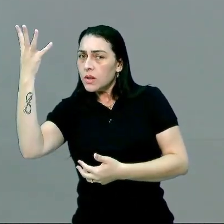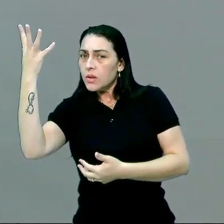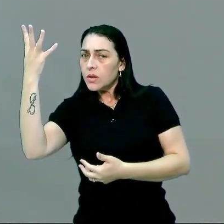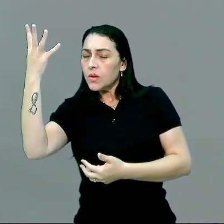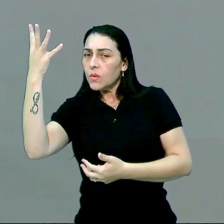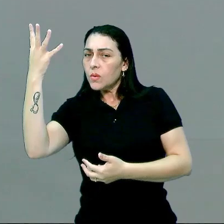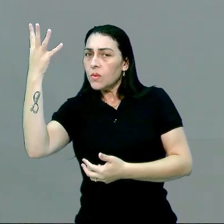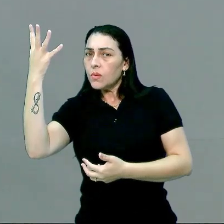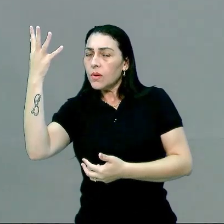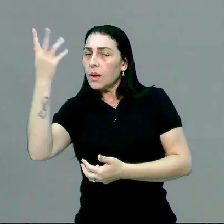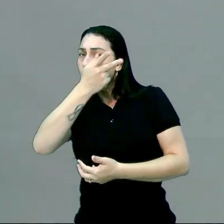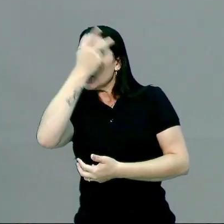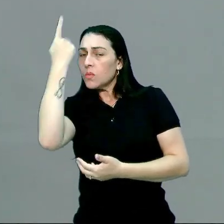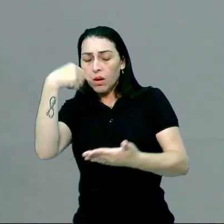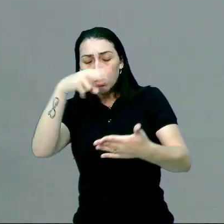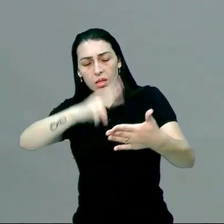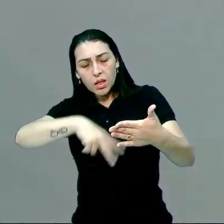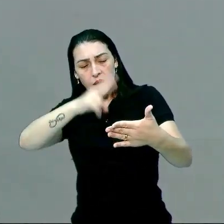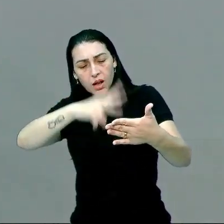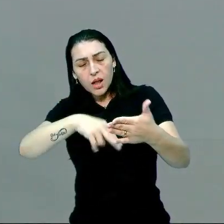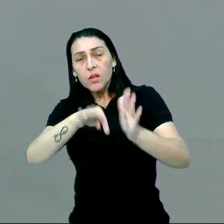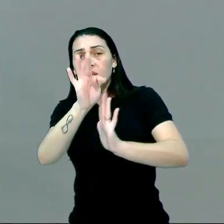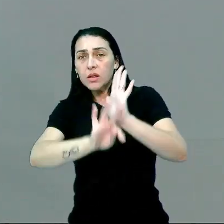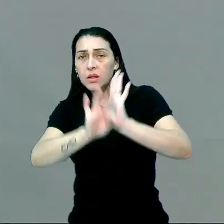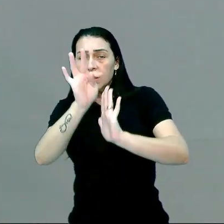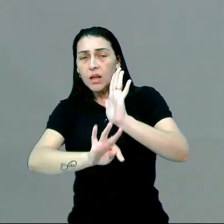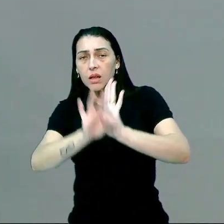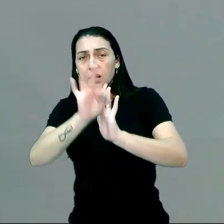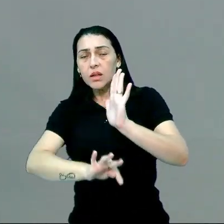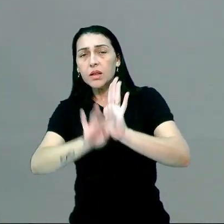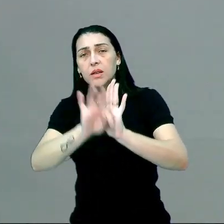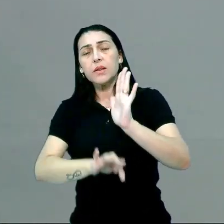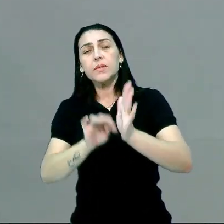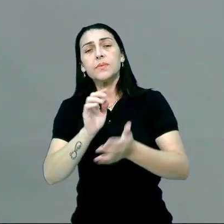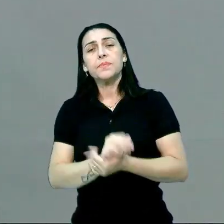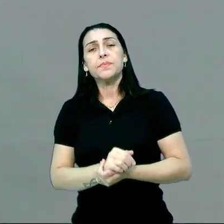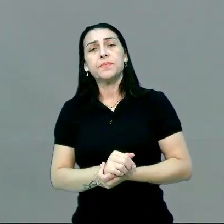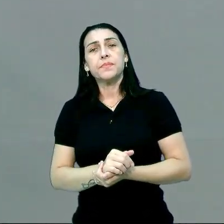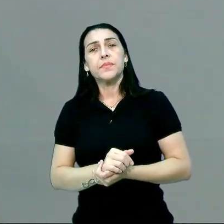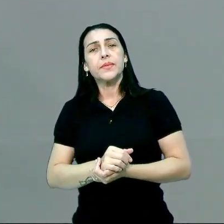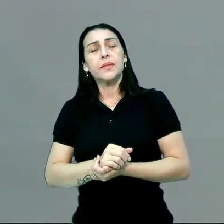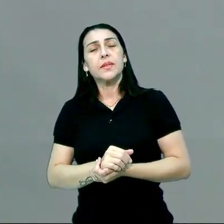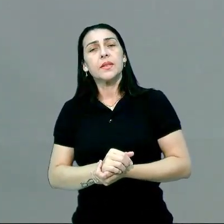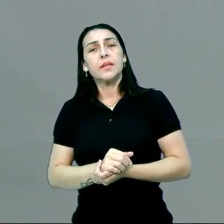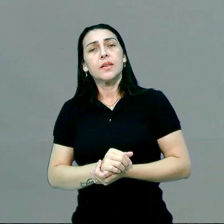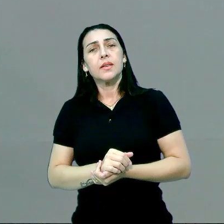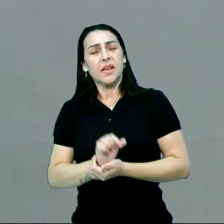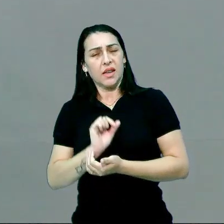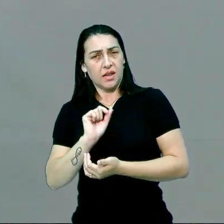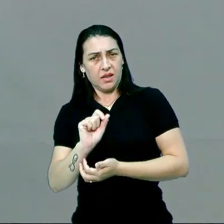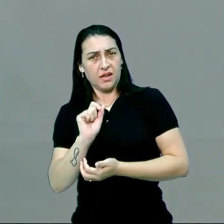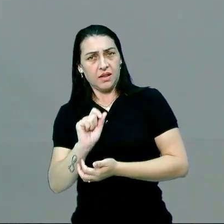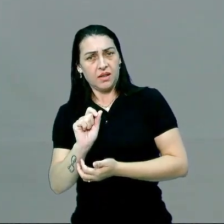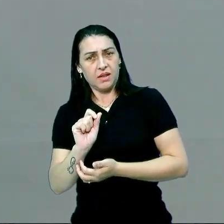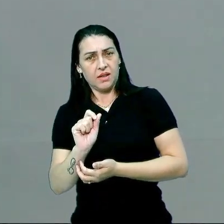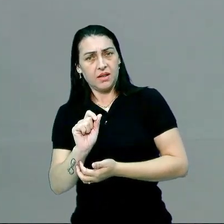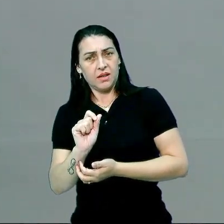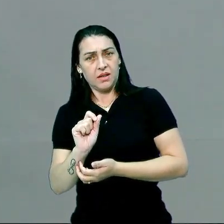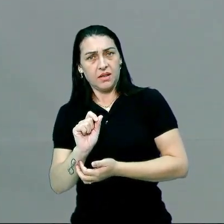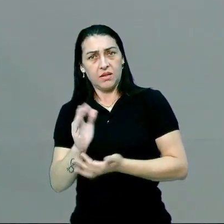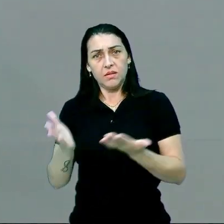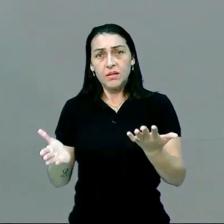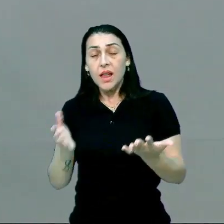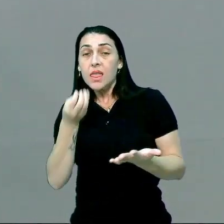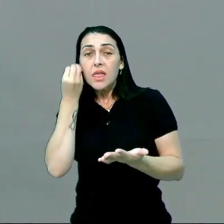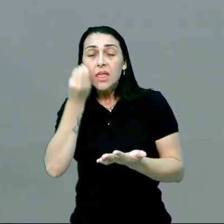que a pessoa que está lendo o texto, o emissor ali, que está transmitindo a mensagem, será que ele